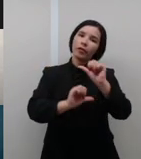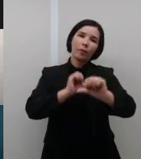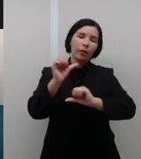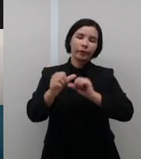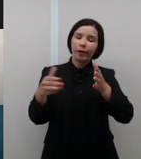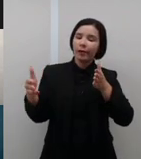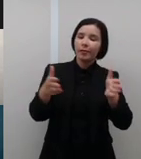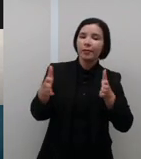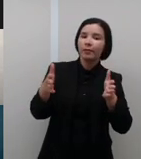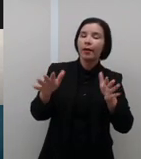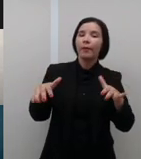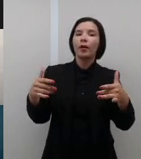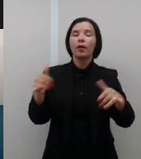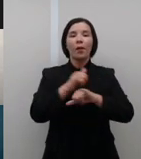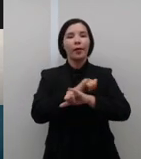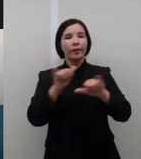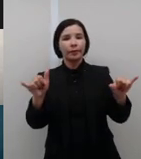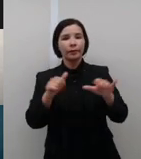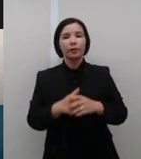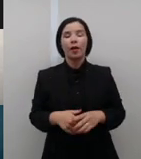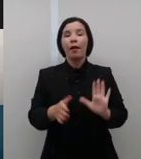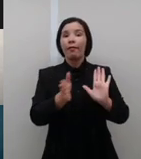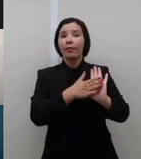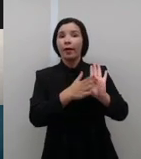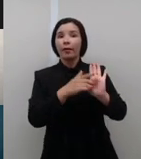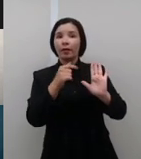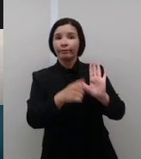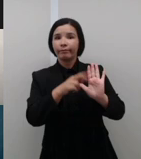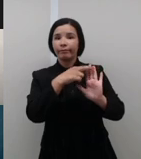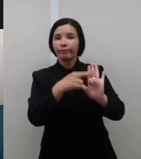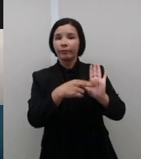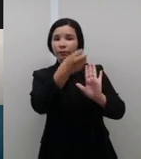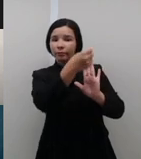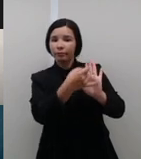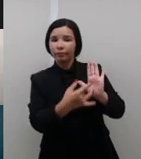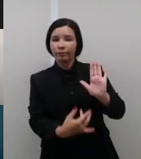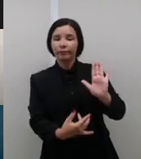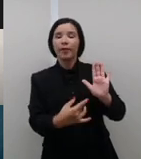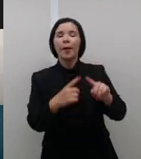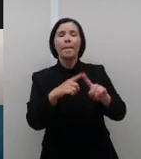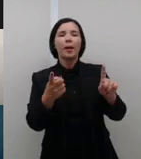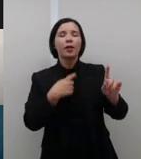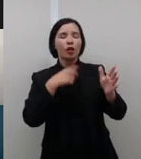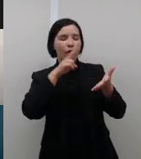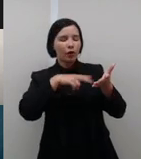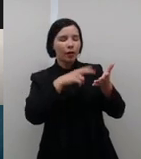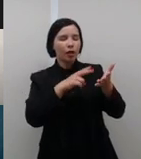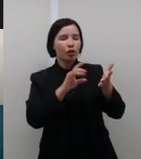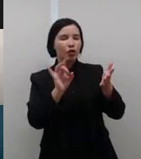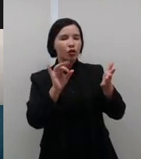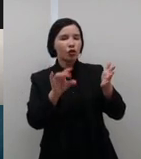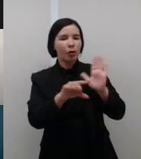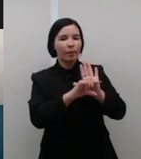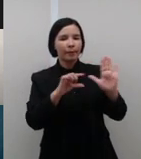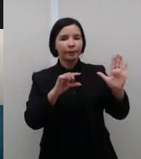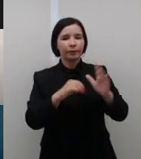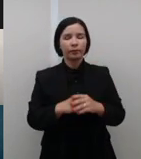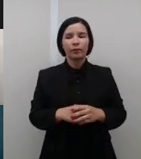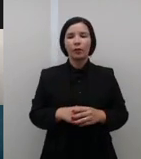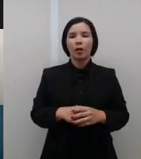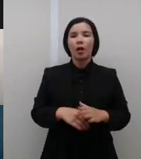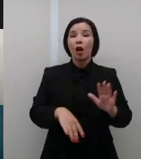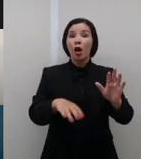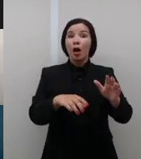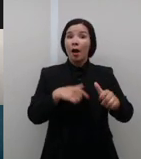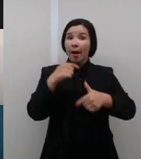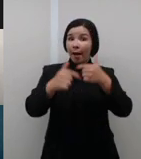e diz, está aqui, a respeito, eu faço uma transcrição longa, mas vou ler o que interessa. A respeito da prova de títulos,